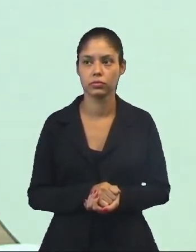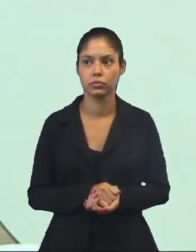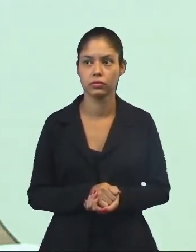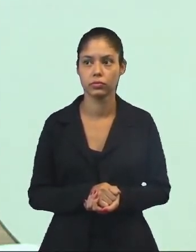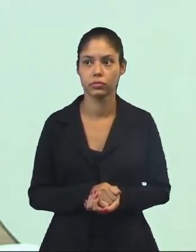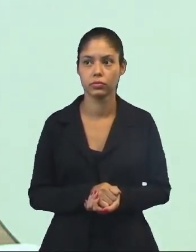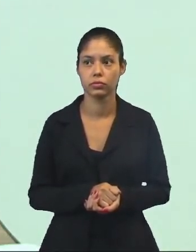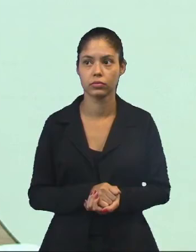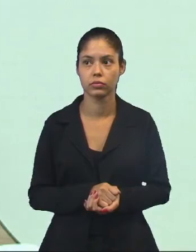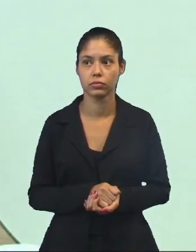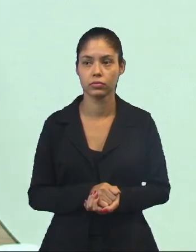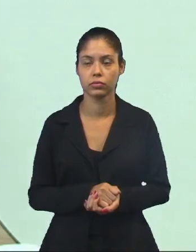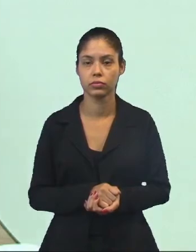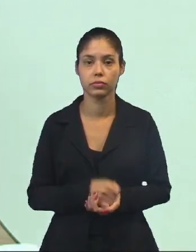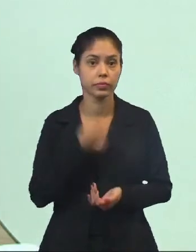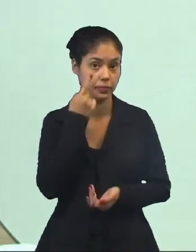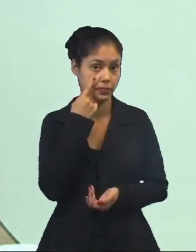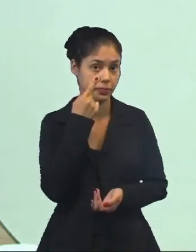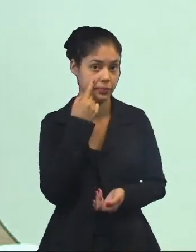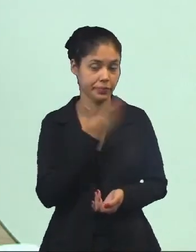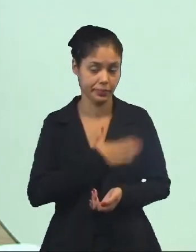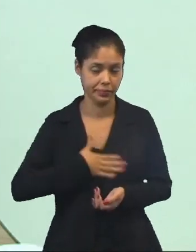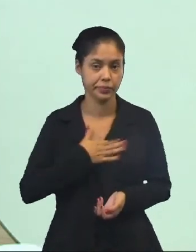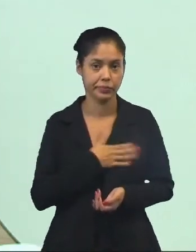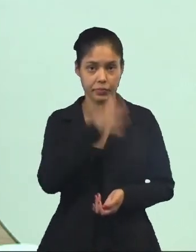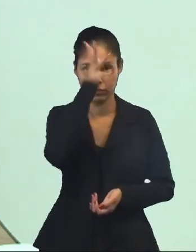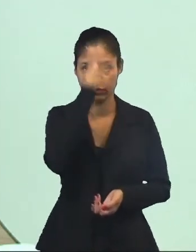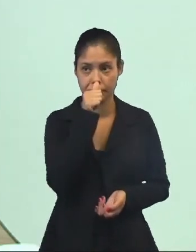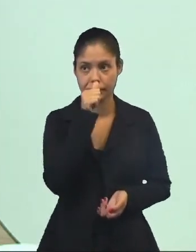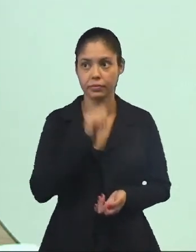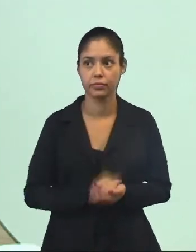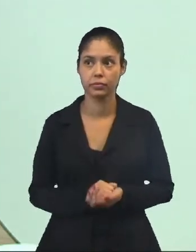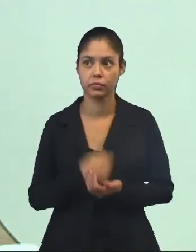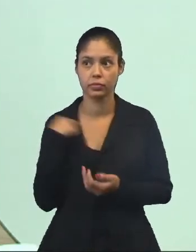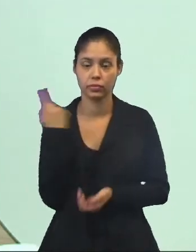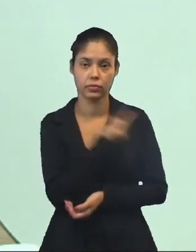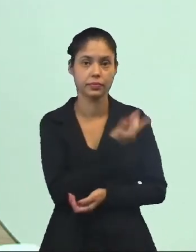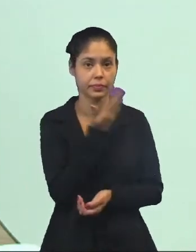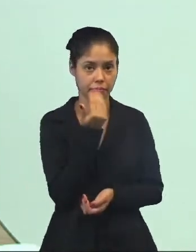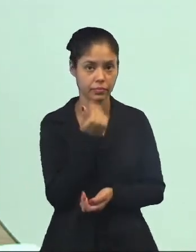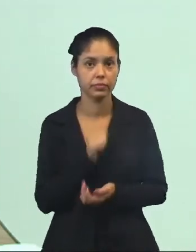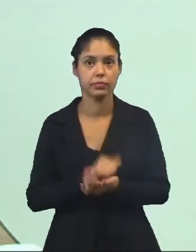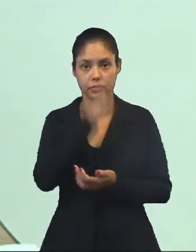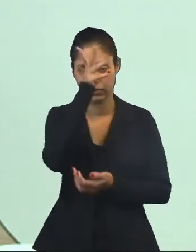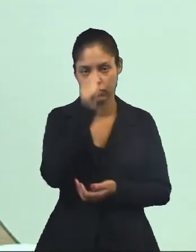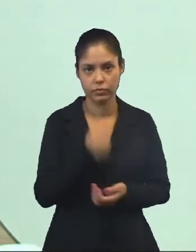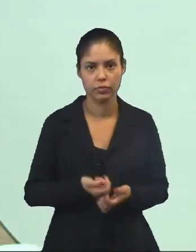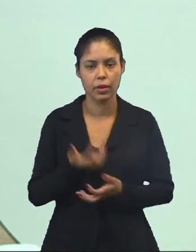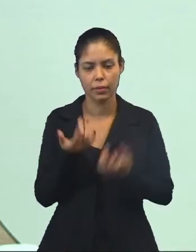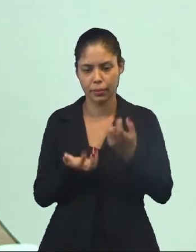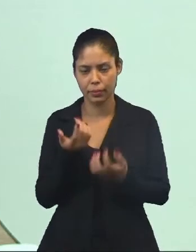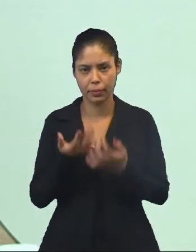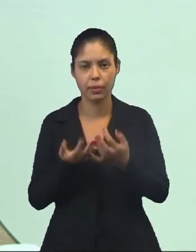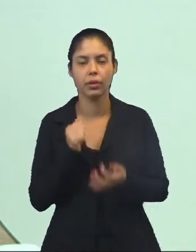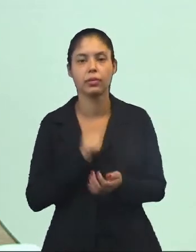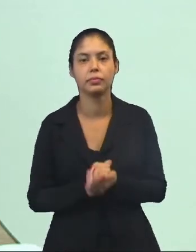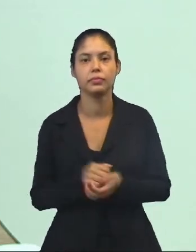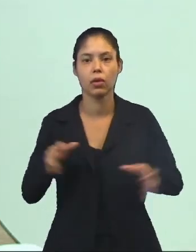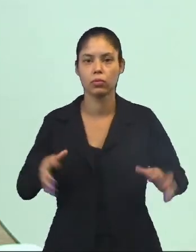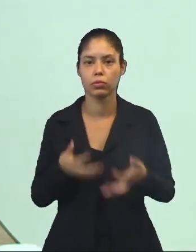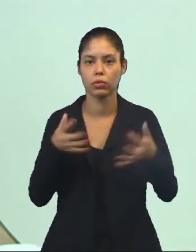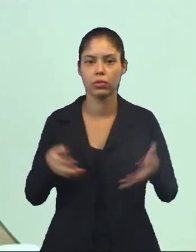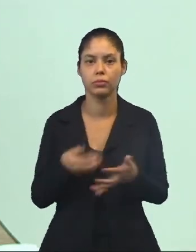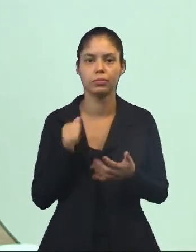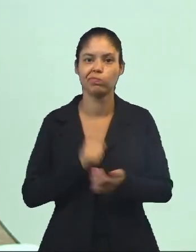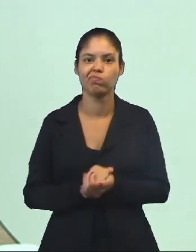vocês... Alguém gosta de frango aí? Eu também. A gente come frango, né? Tem um frango frito, cozido, tem